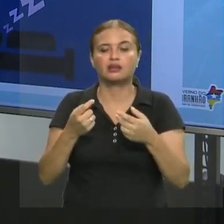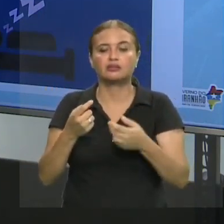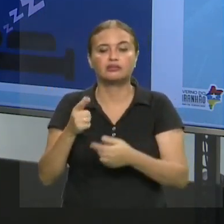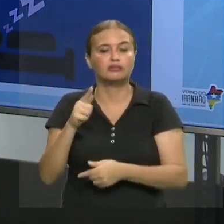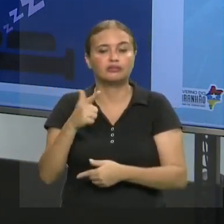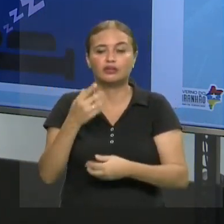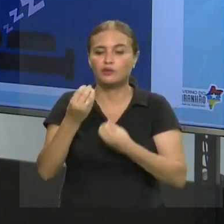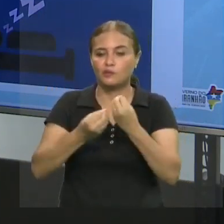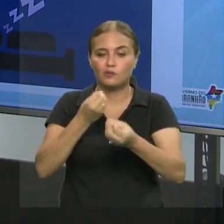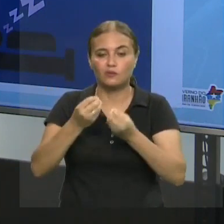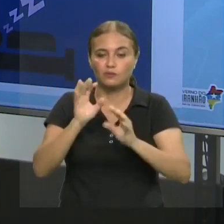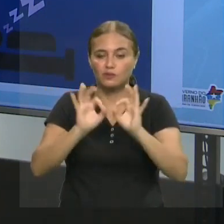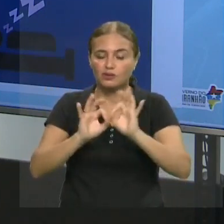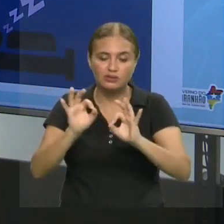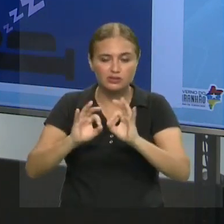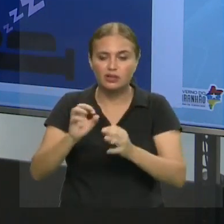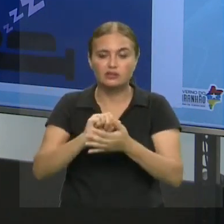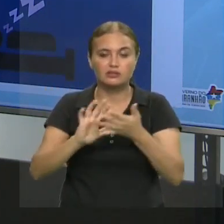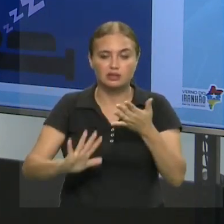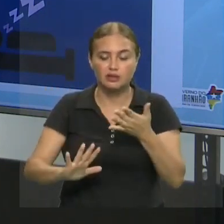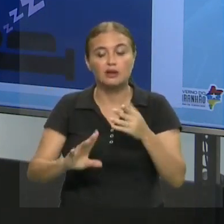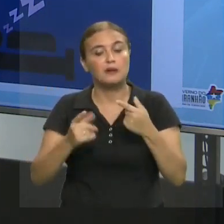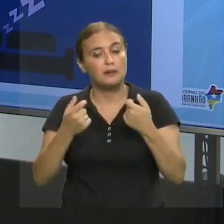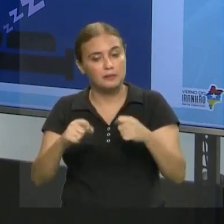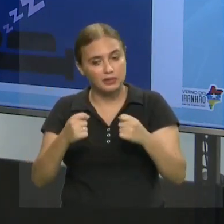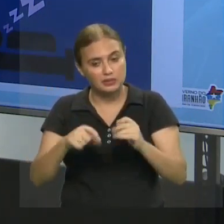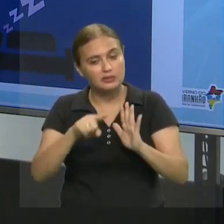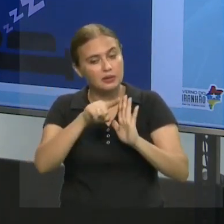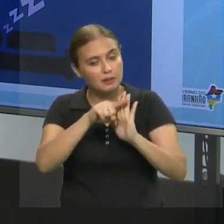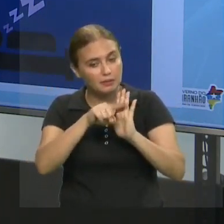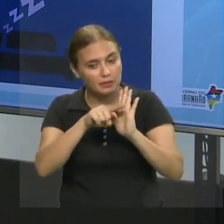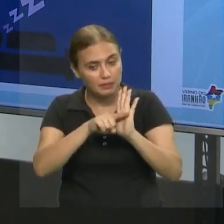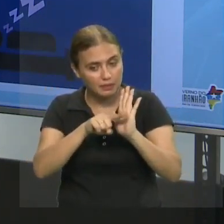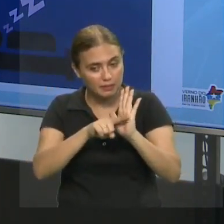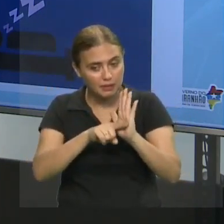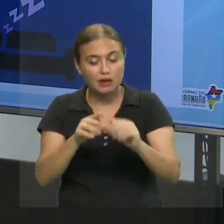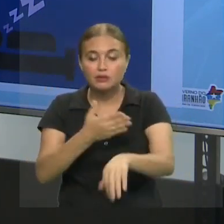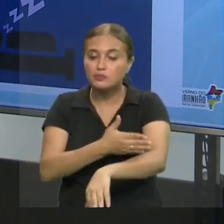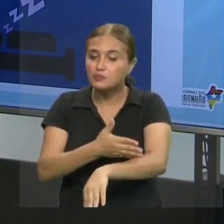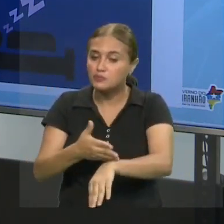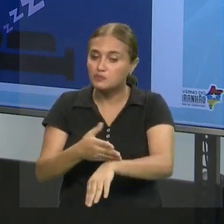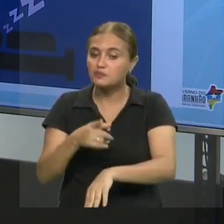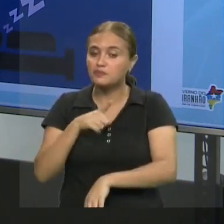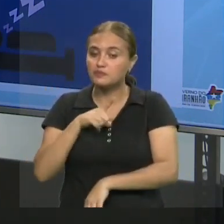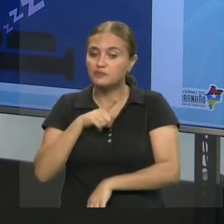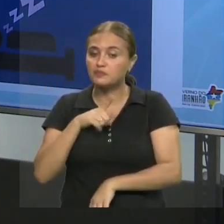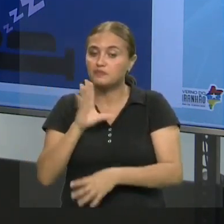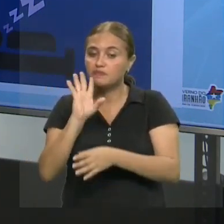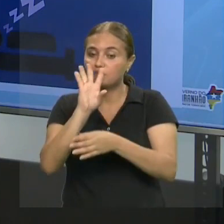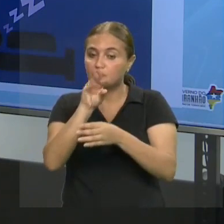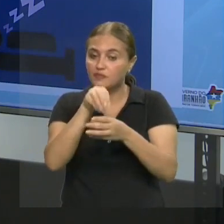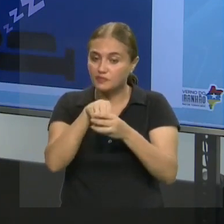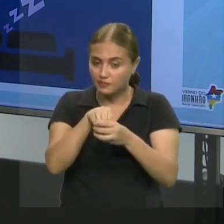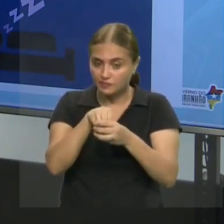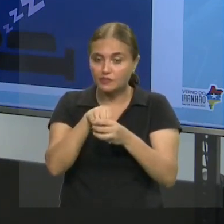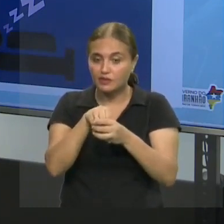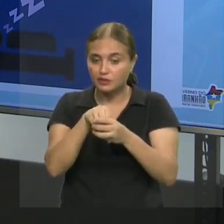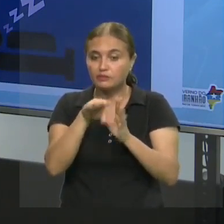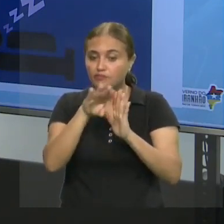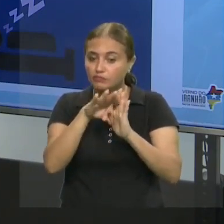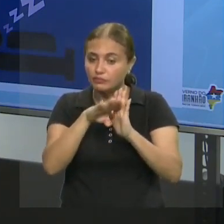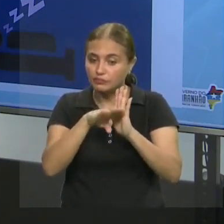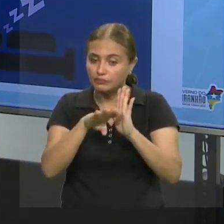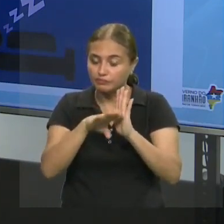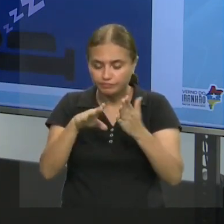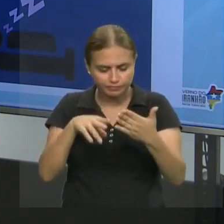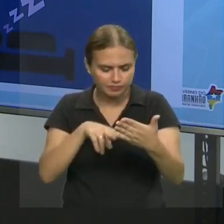vai me prejudicar. Então a gente tem que faz uma relação de todos os hábitos que a gente tem dentro desse programa